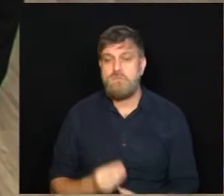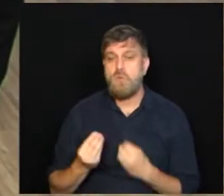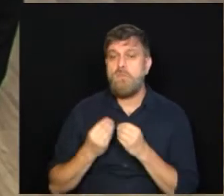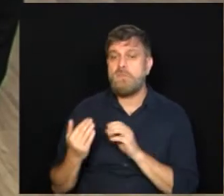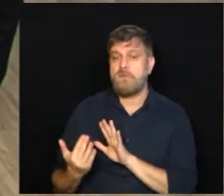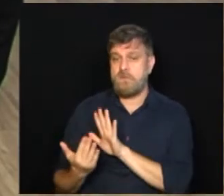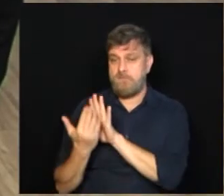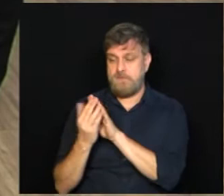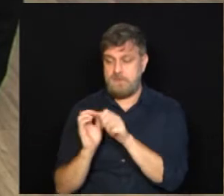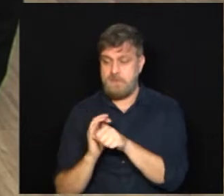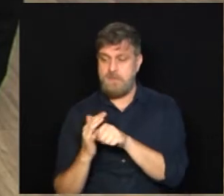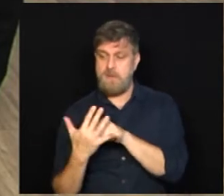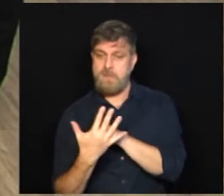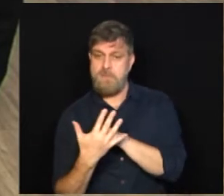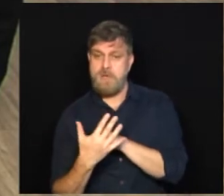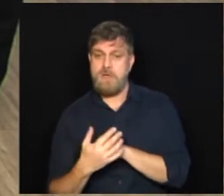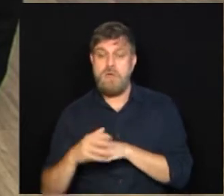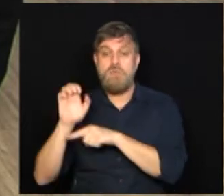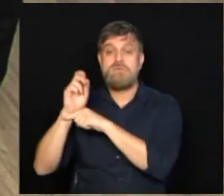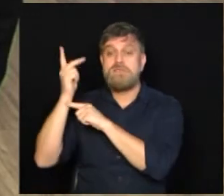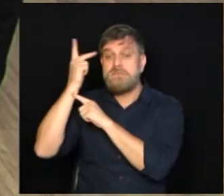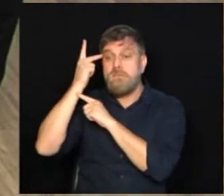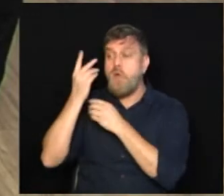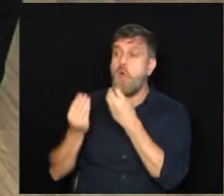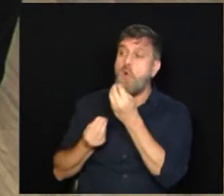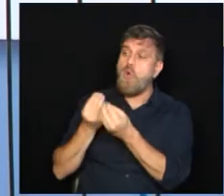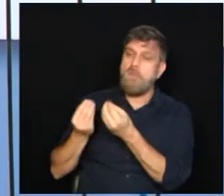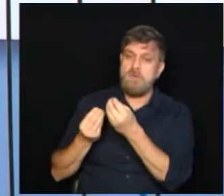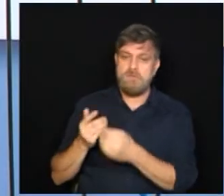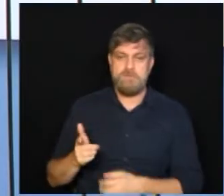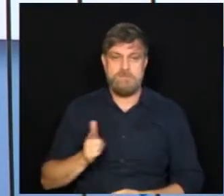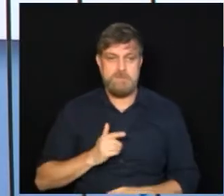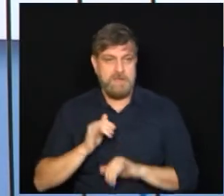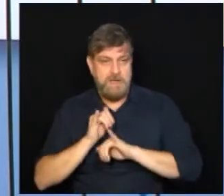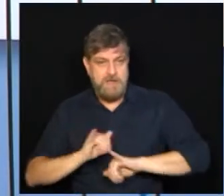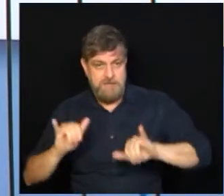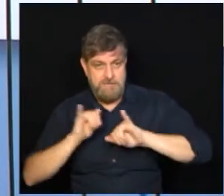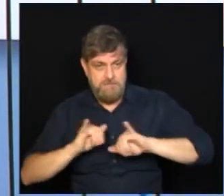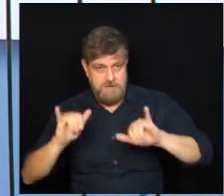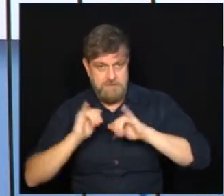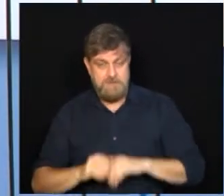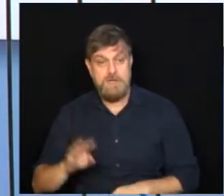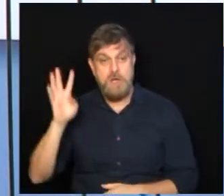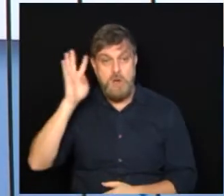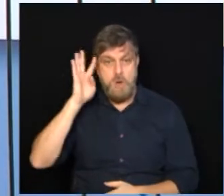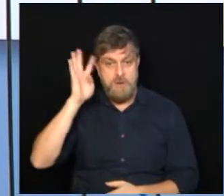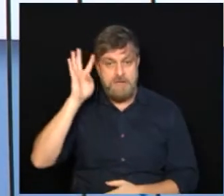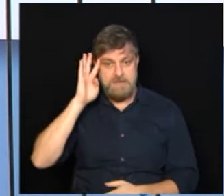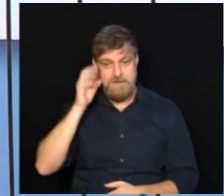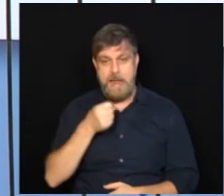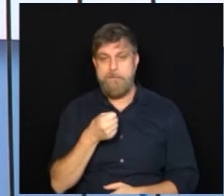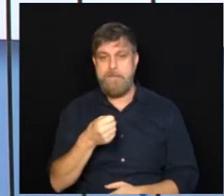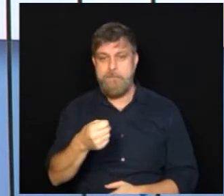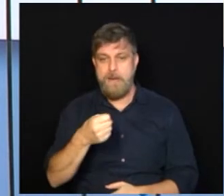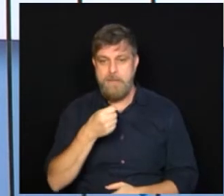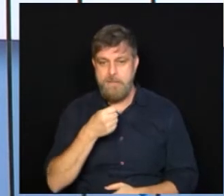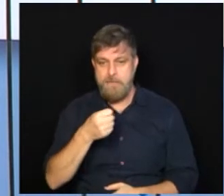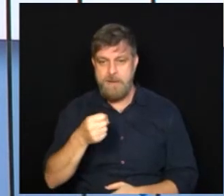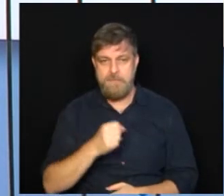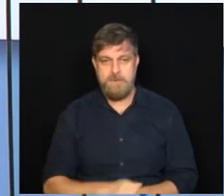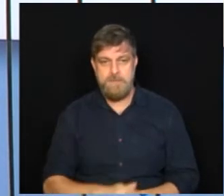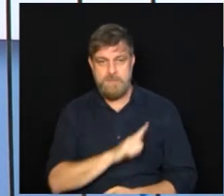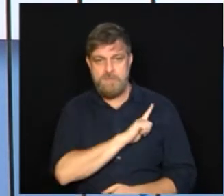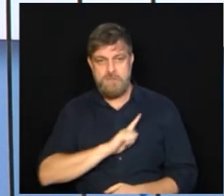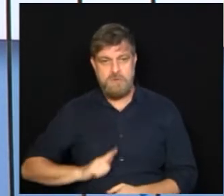enfrentamento da Covid-19 aqui no estado de São Paulo, Mirna? O anúncio foi feito nesta quarta-feira em coletiva pelo